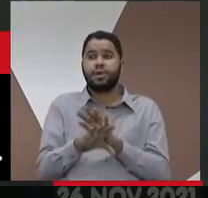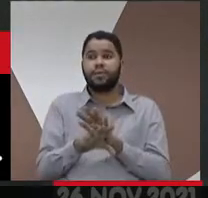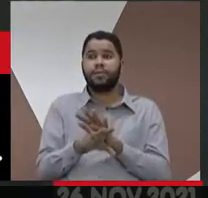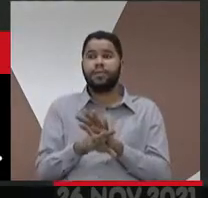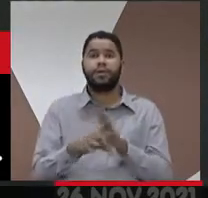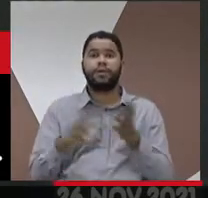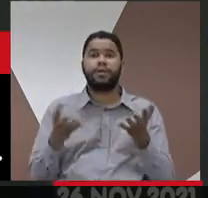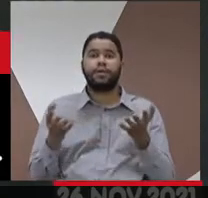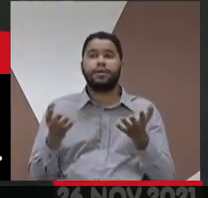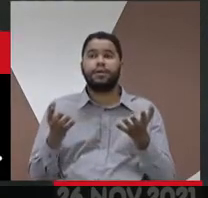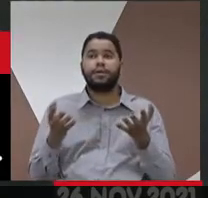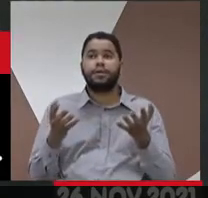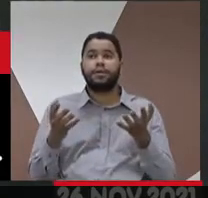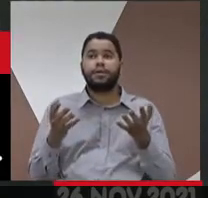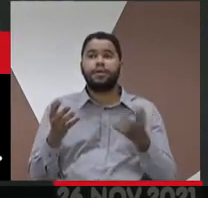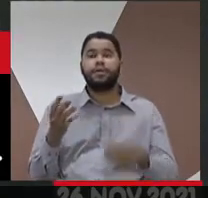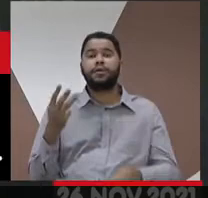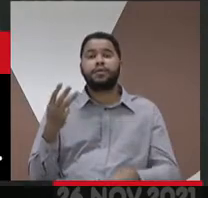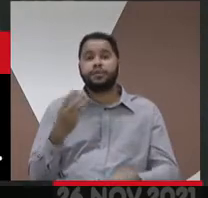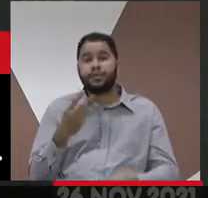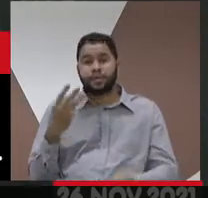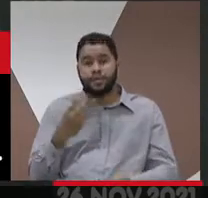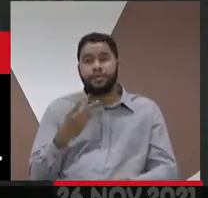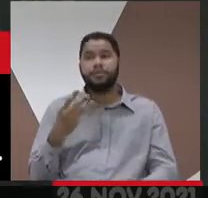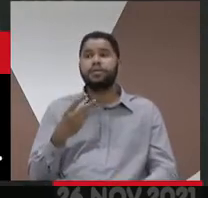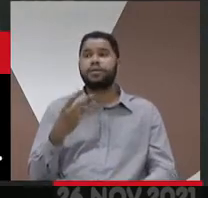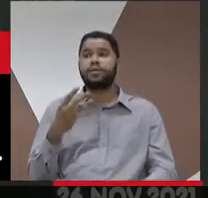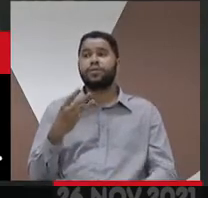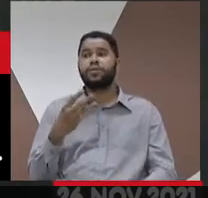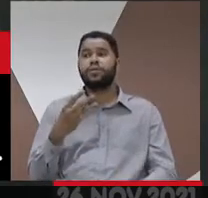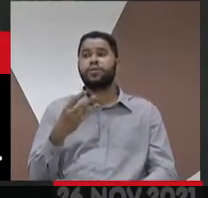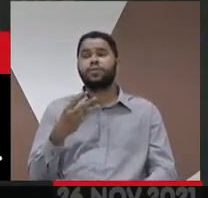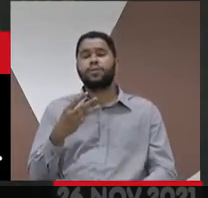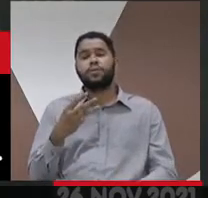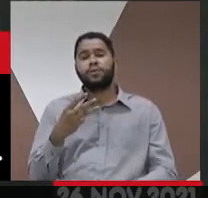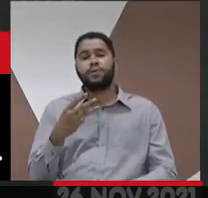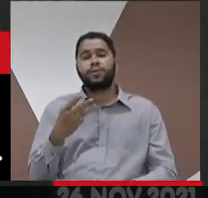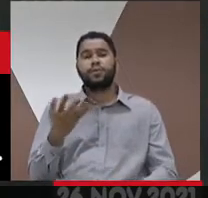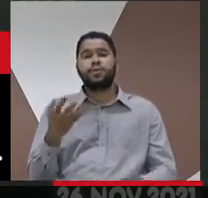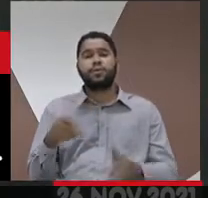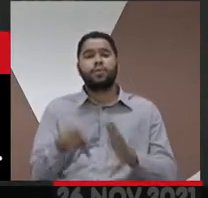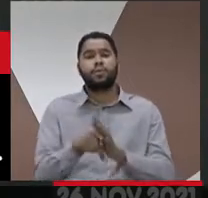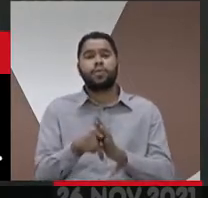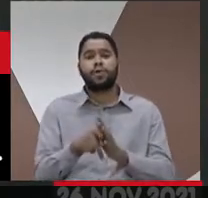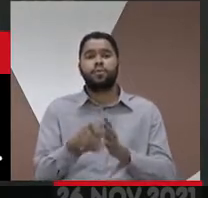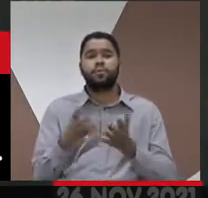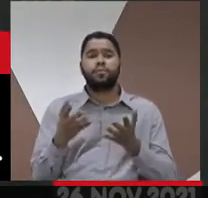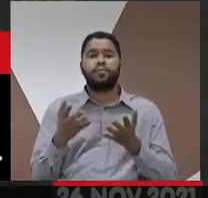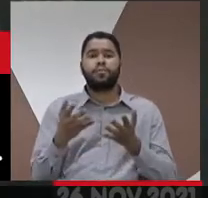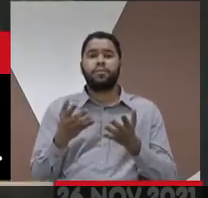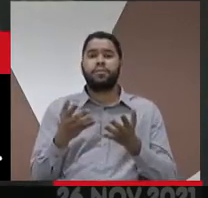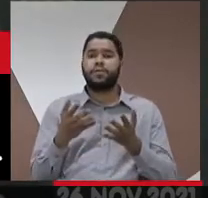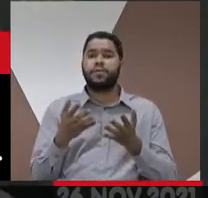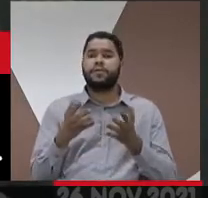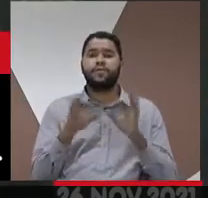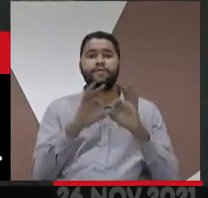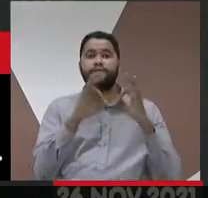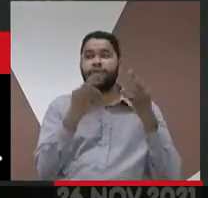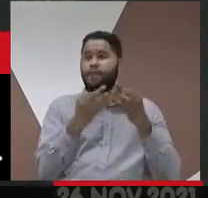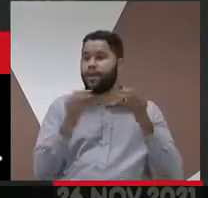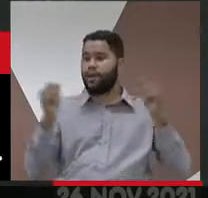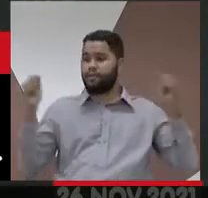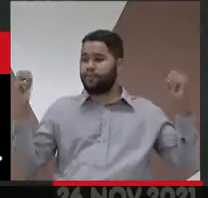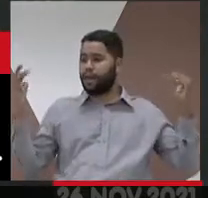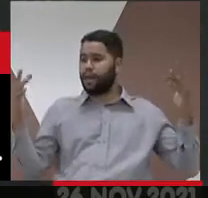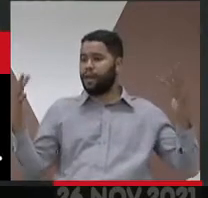rodoviário, esse terceiro anel rodoviário, rodoanel, vai ter no mínimo 50 mil famílias ao lado. E